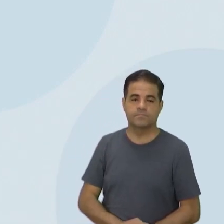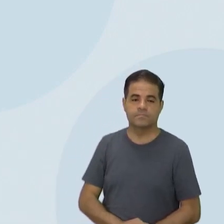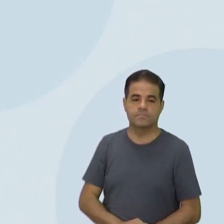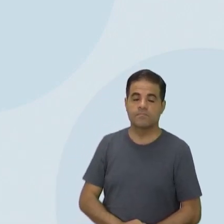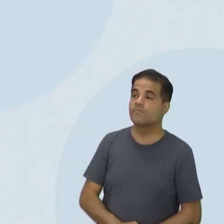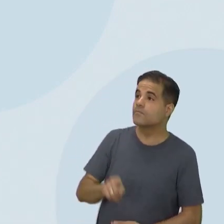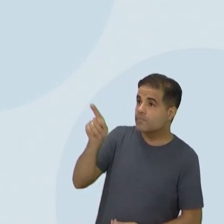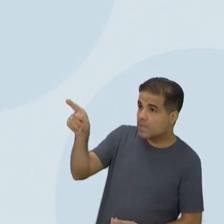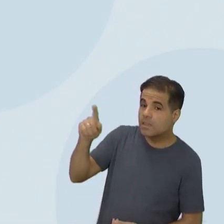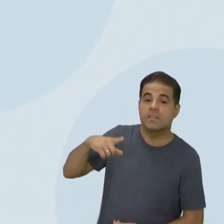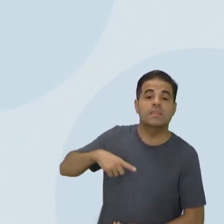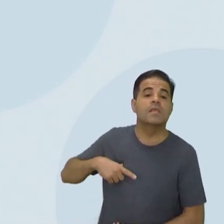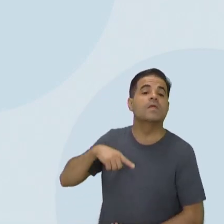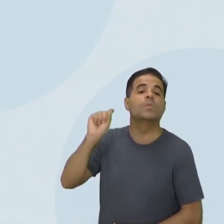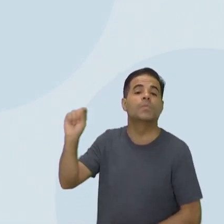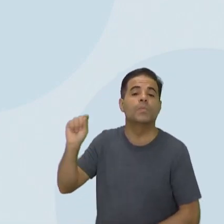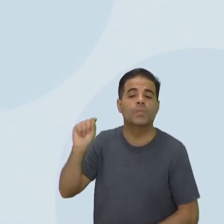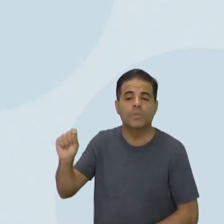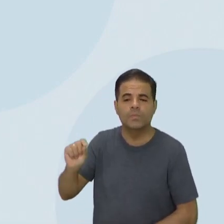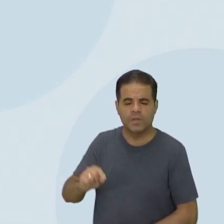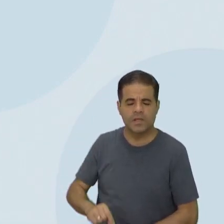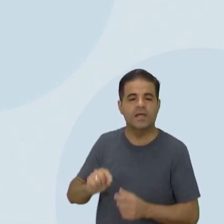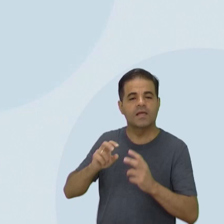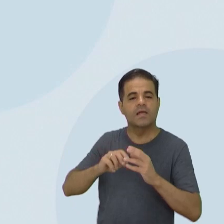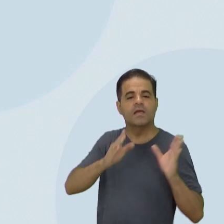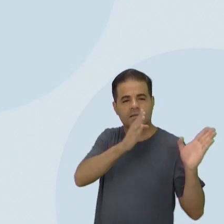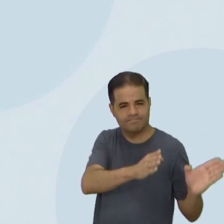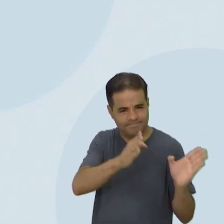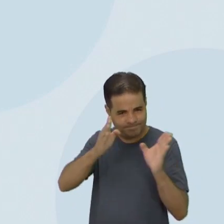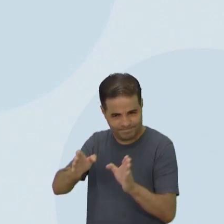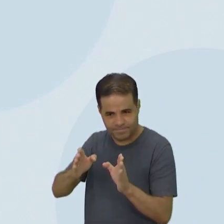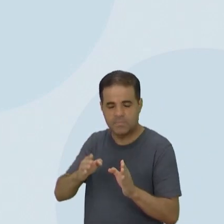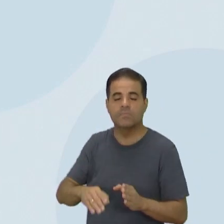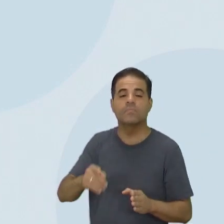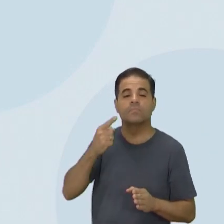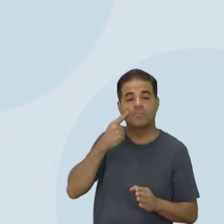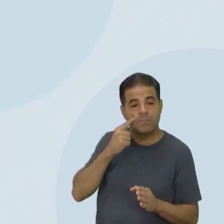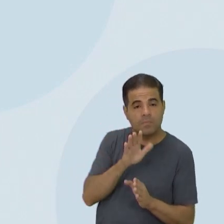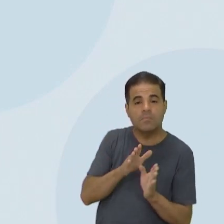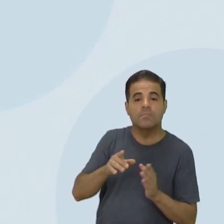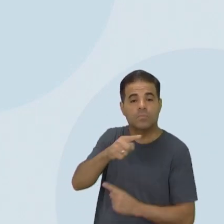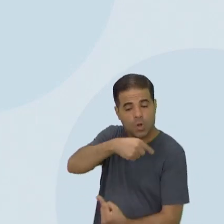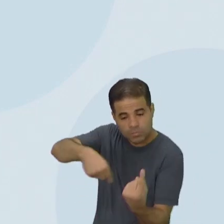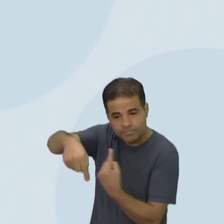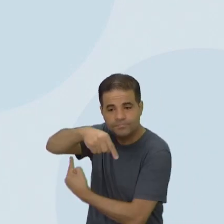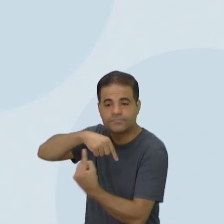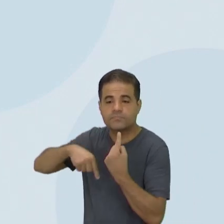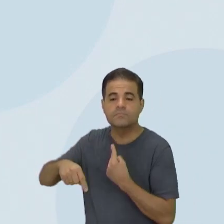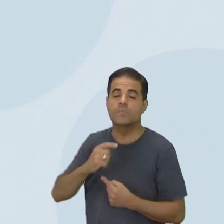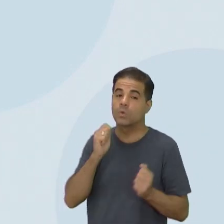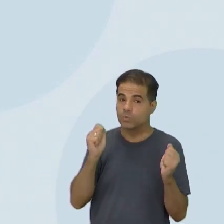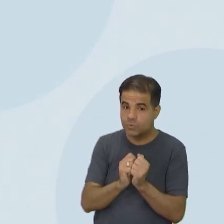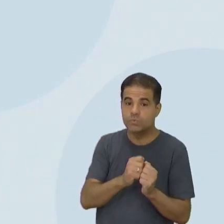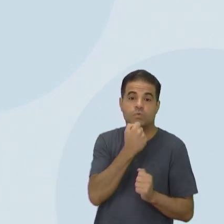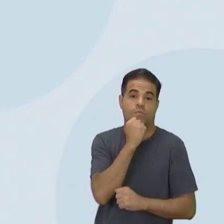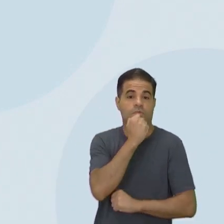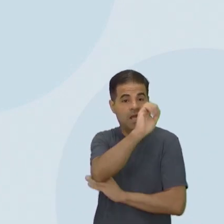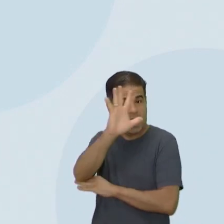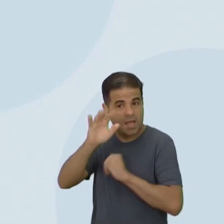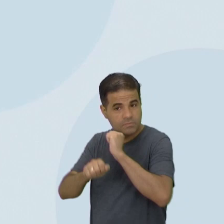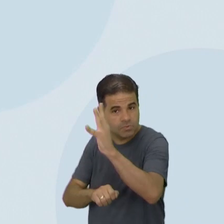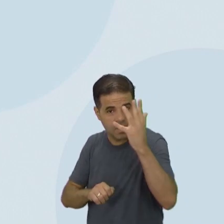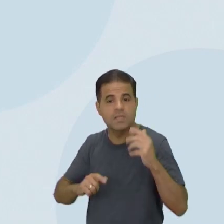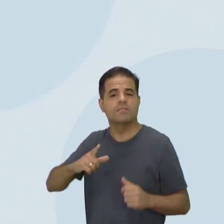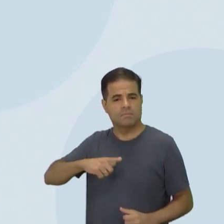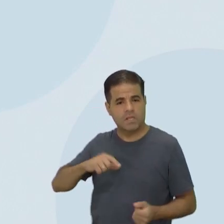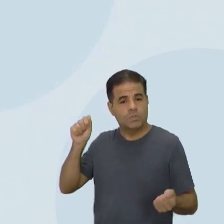E aí eu tenho a metodologia rotação por estações, né? Junto com ciências da natureza. Então,